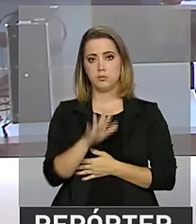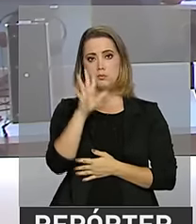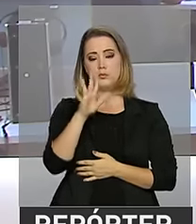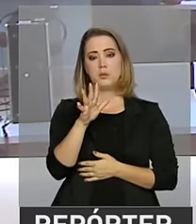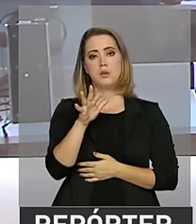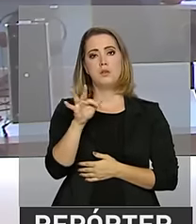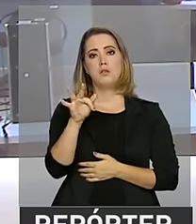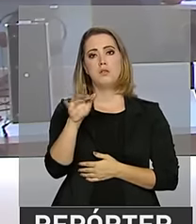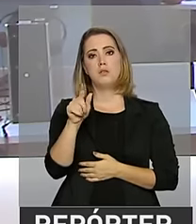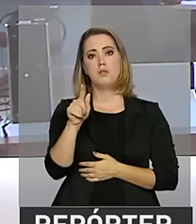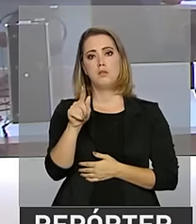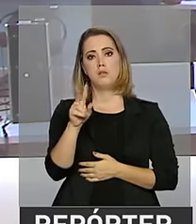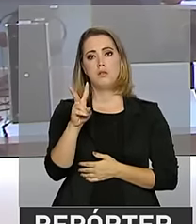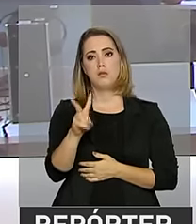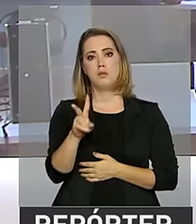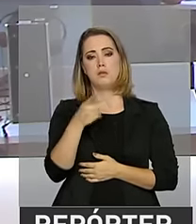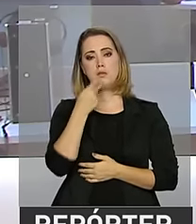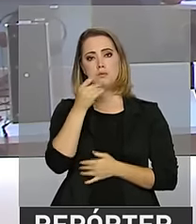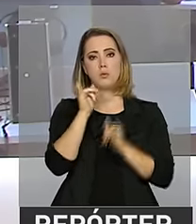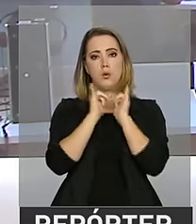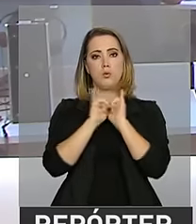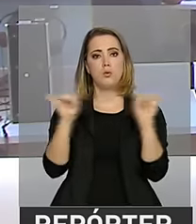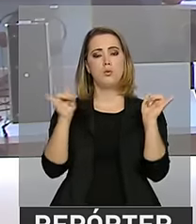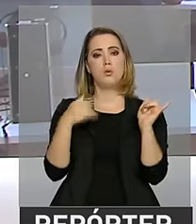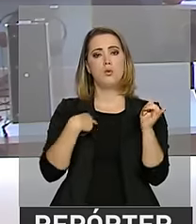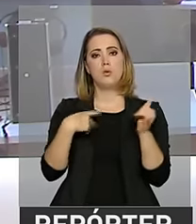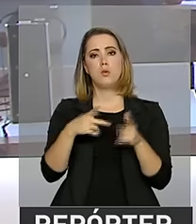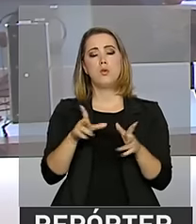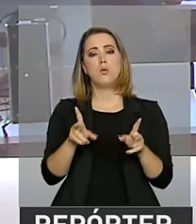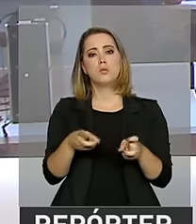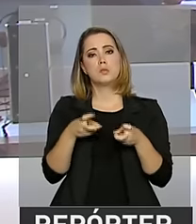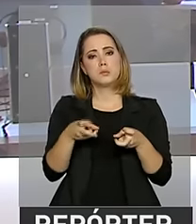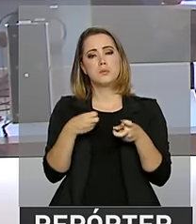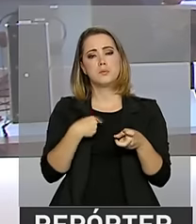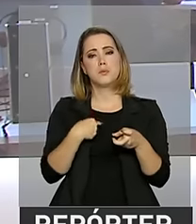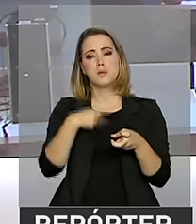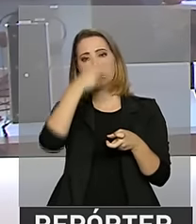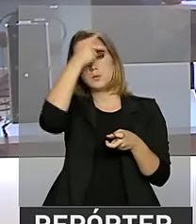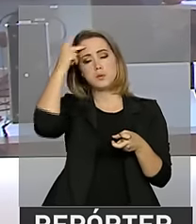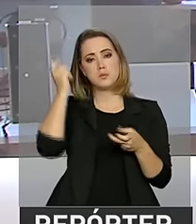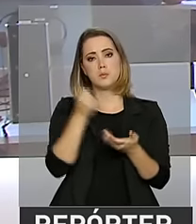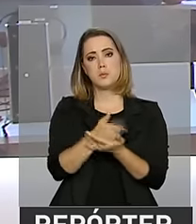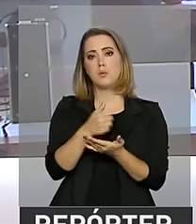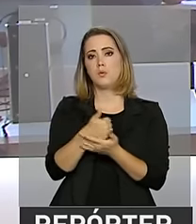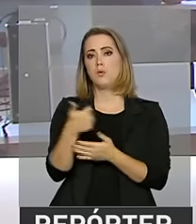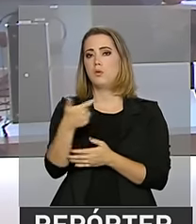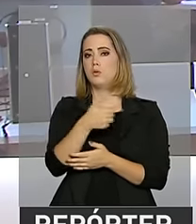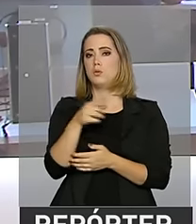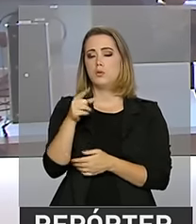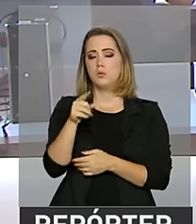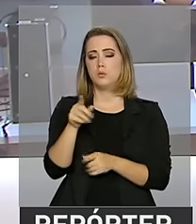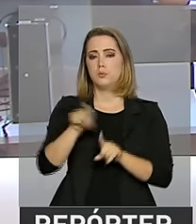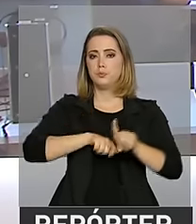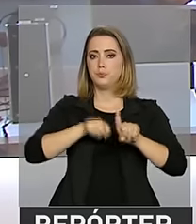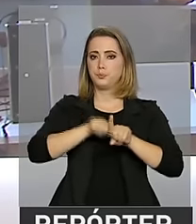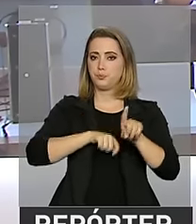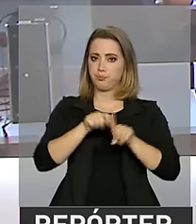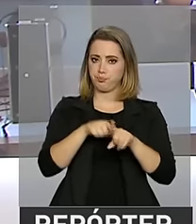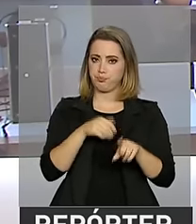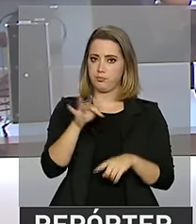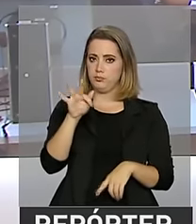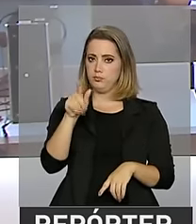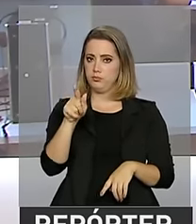Getúlio Vargas divulgou hoje a expectativa dos consumidores brasileiros para os próximos 12 meses de acordo com a